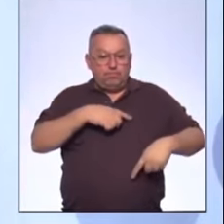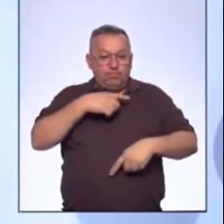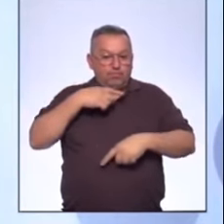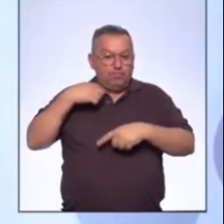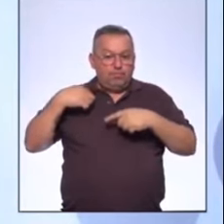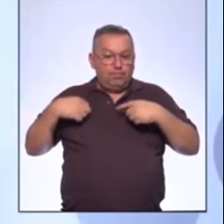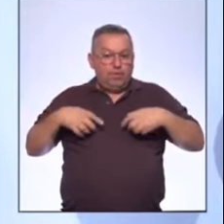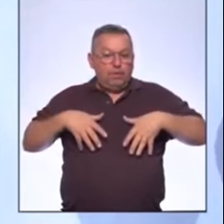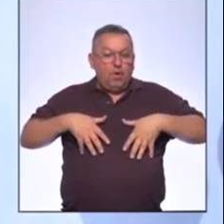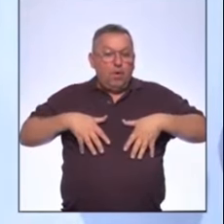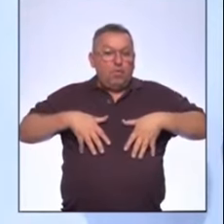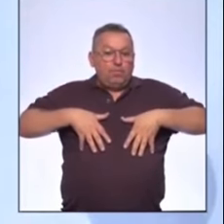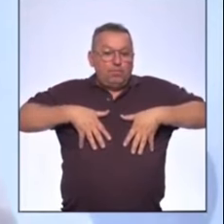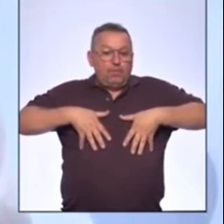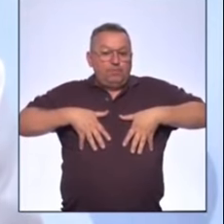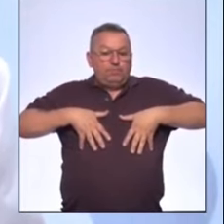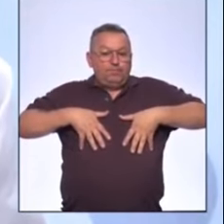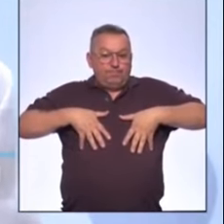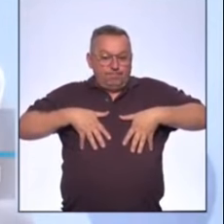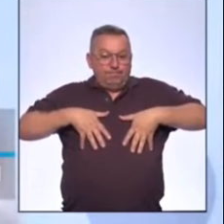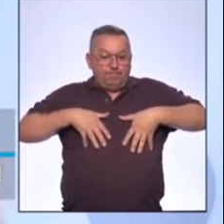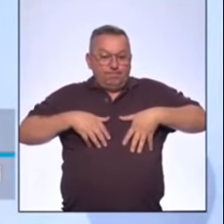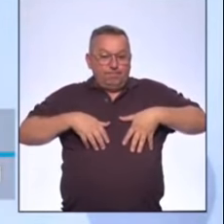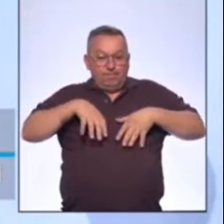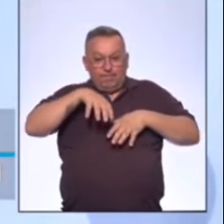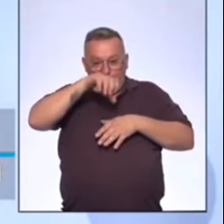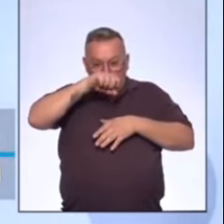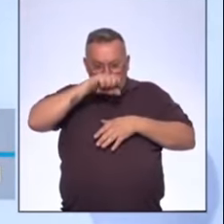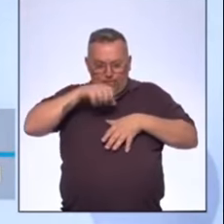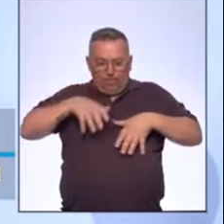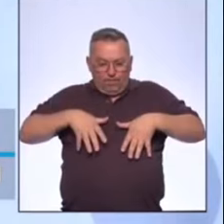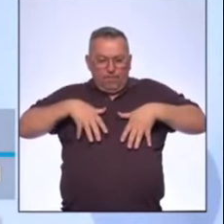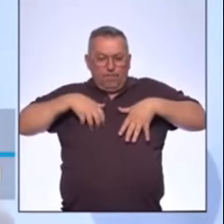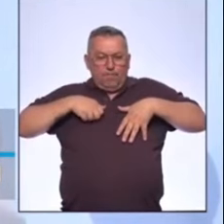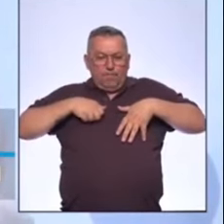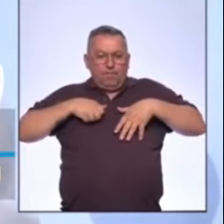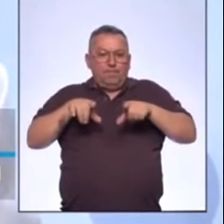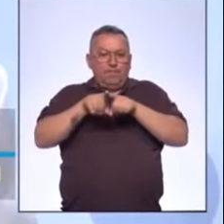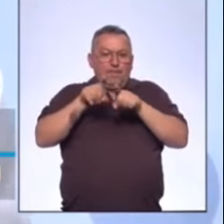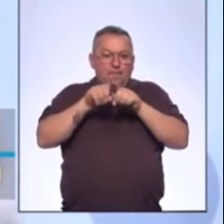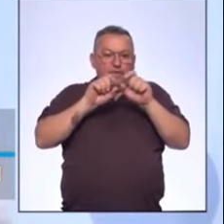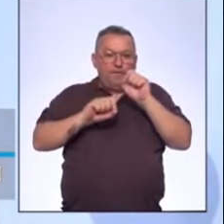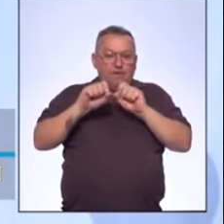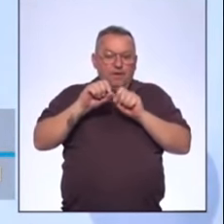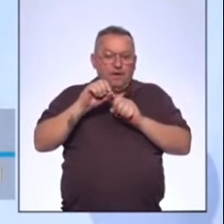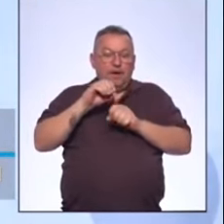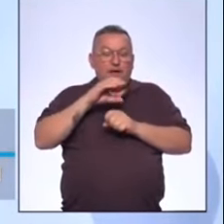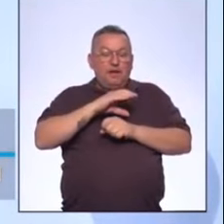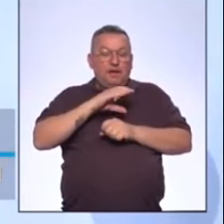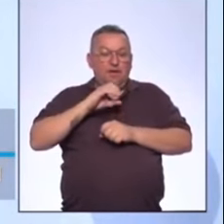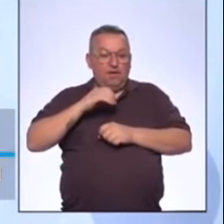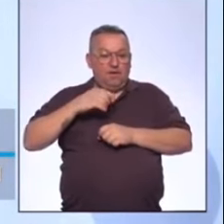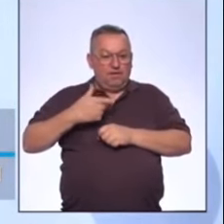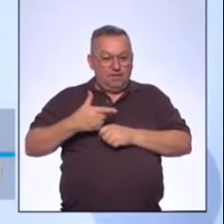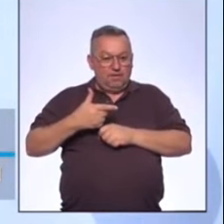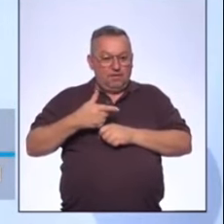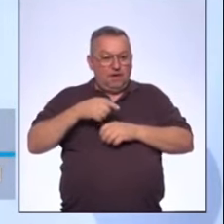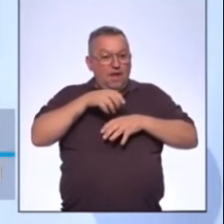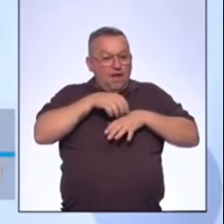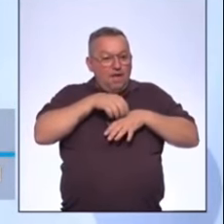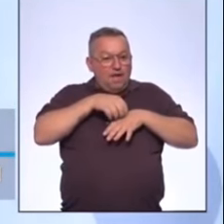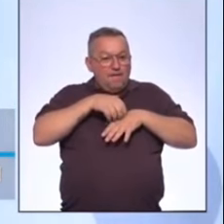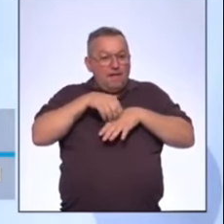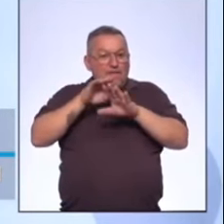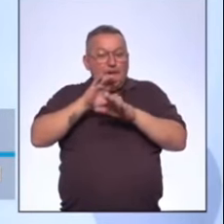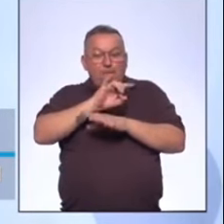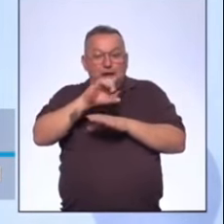no pulmão, vai pegar oxigênio, vai deixar gás carbônico e vai levar